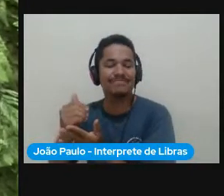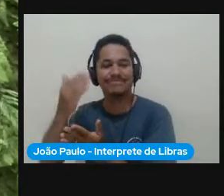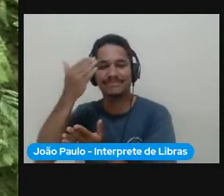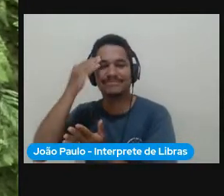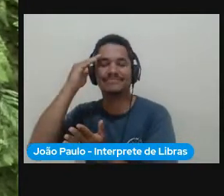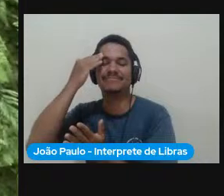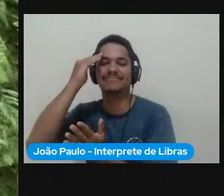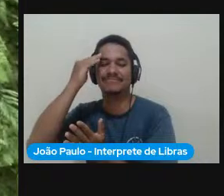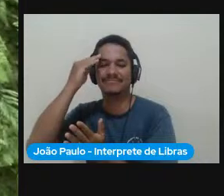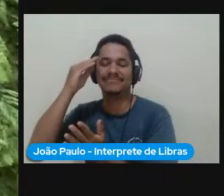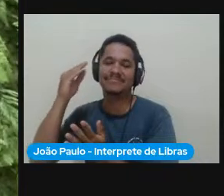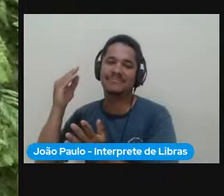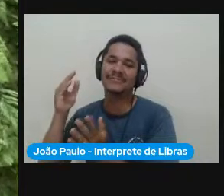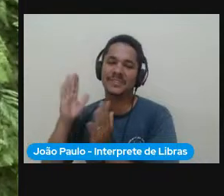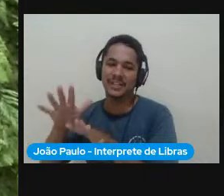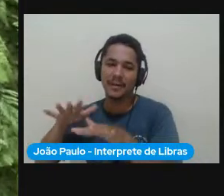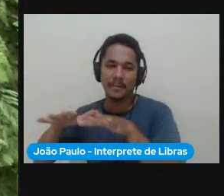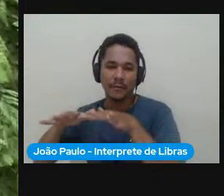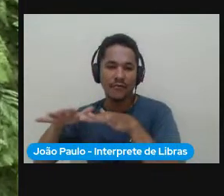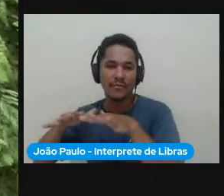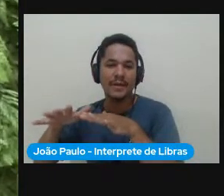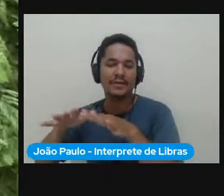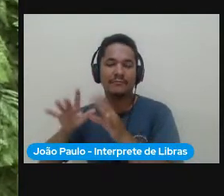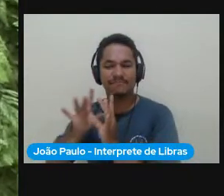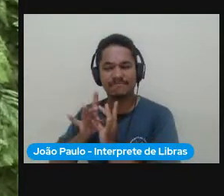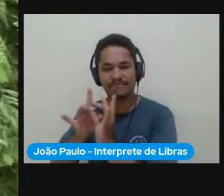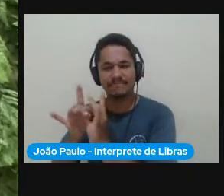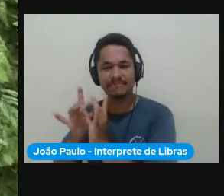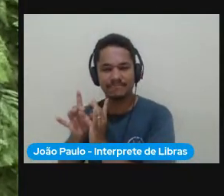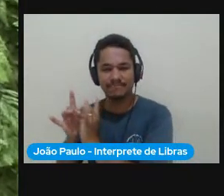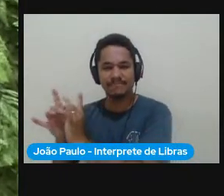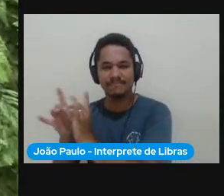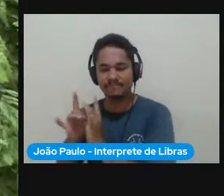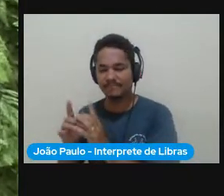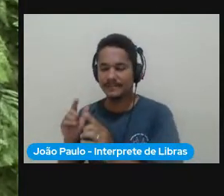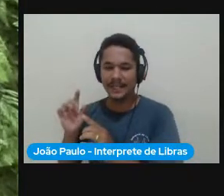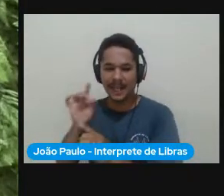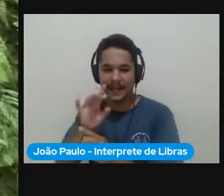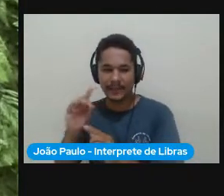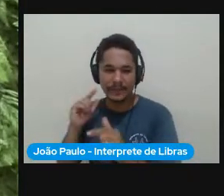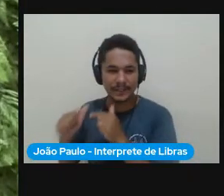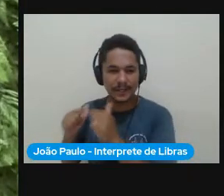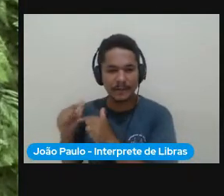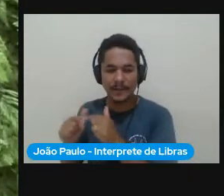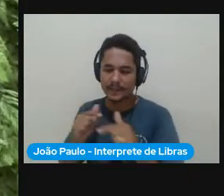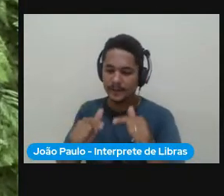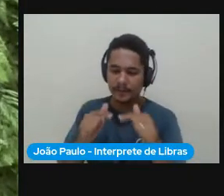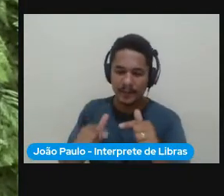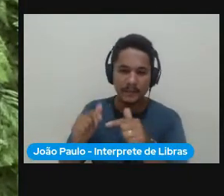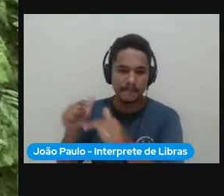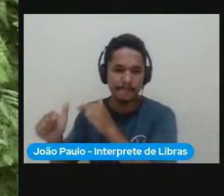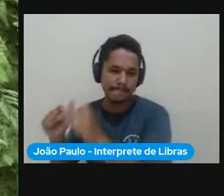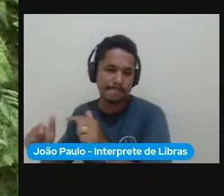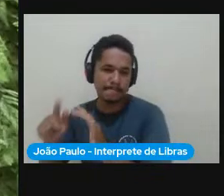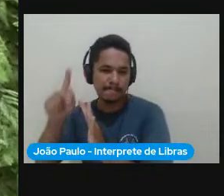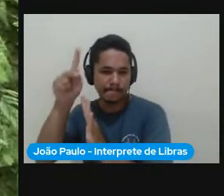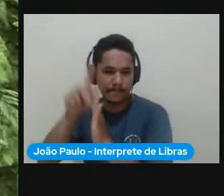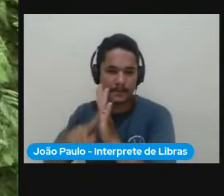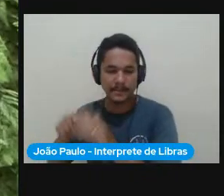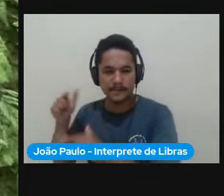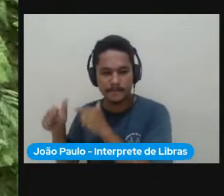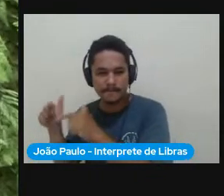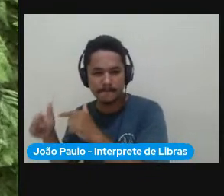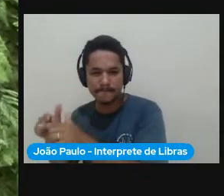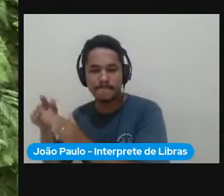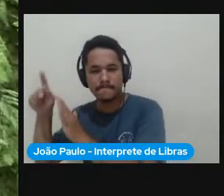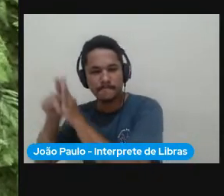já tínhamos ali um movimento de rede, cada uma trabalhando, entregando um projeto, tendo uma frente ali, uma